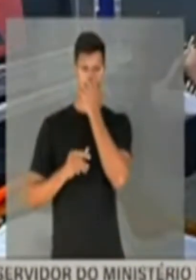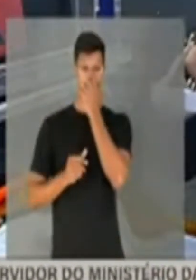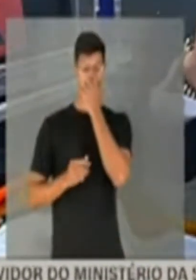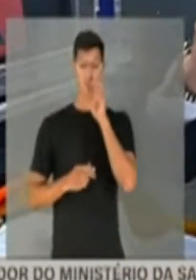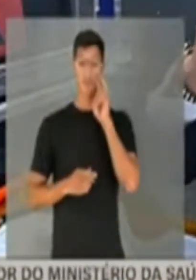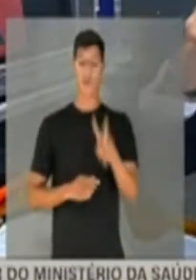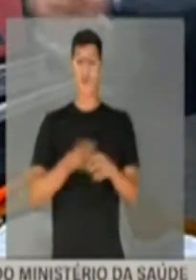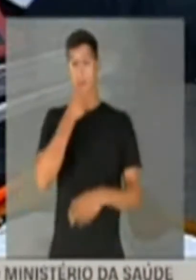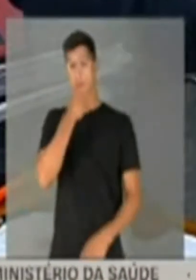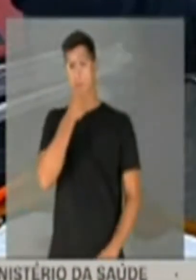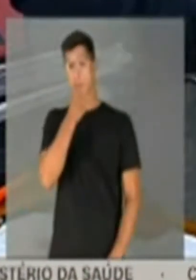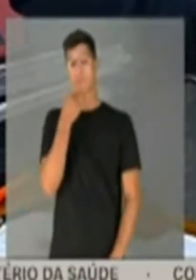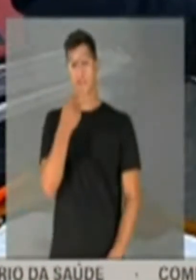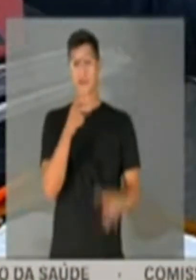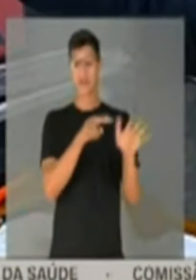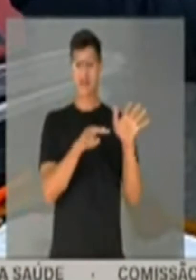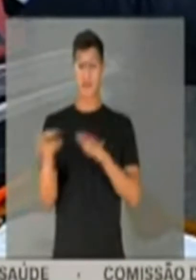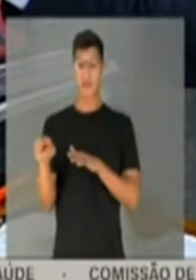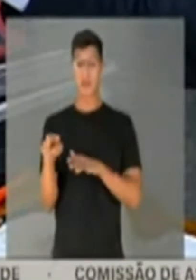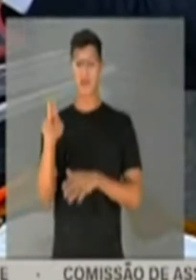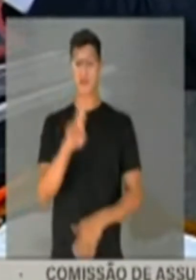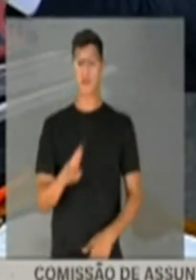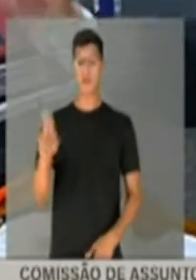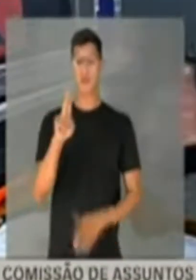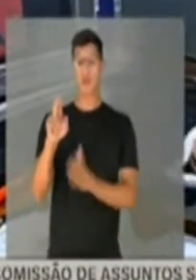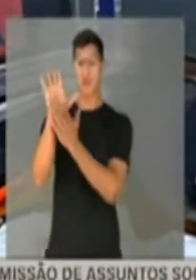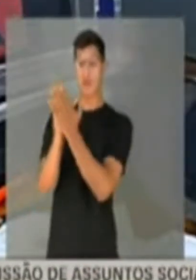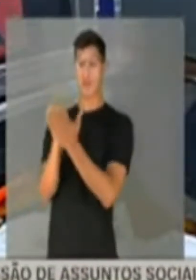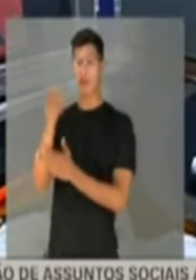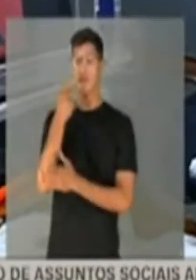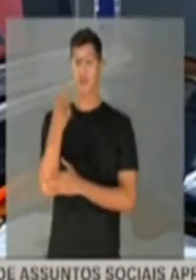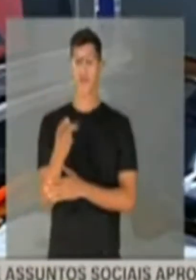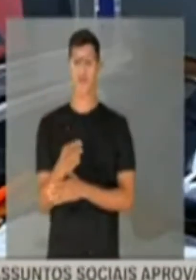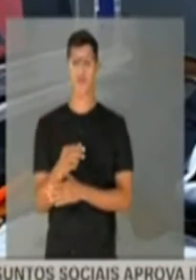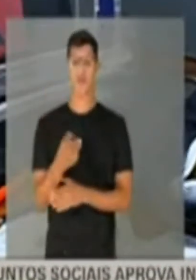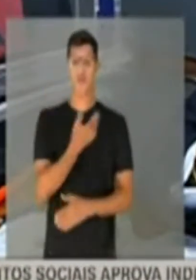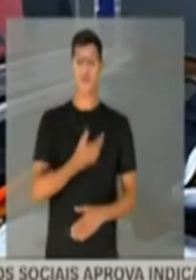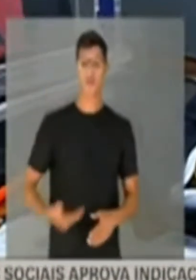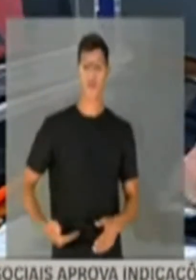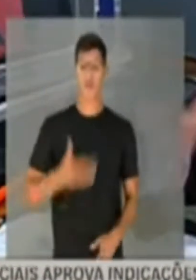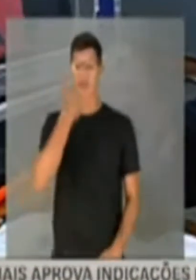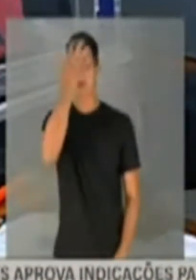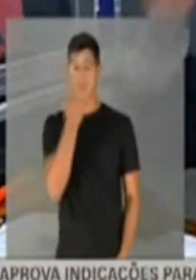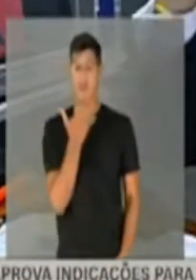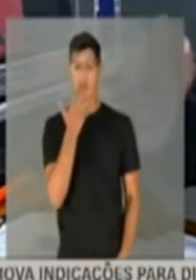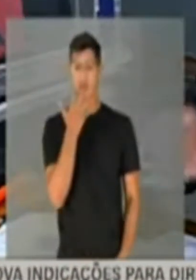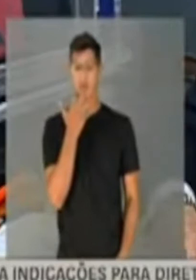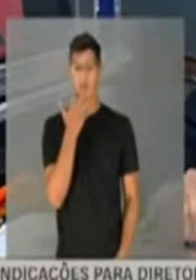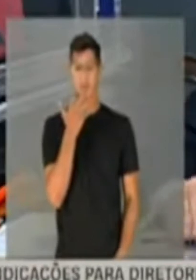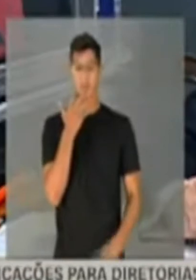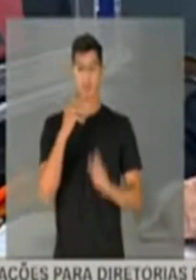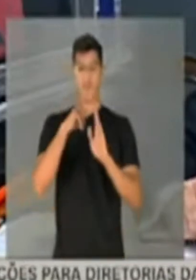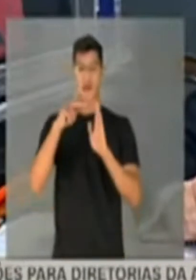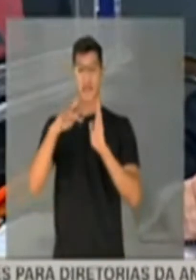uma jornalista falando essa semana, e vou usar o exemplo dela, quando ela disse, num governo sério, não passava da